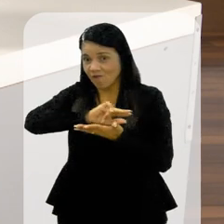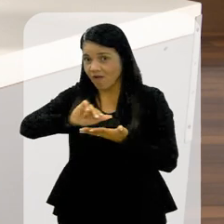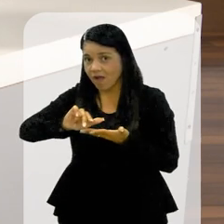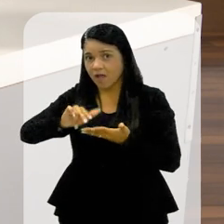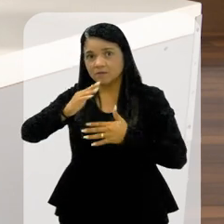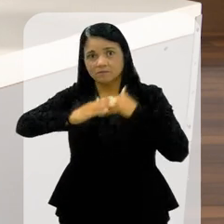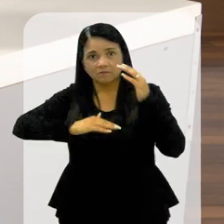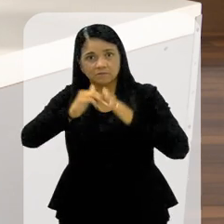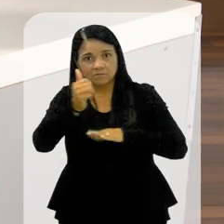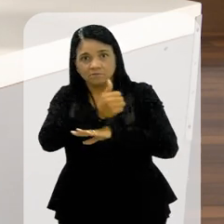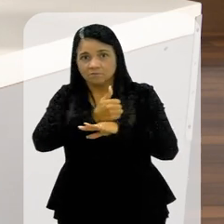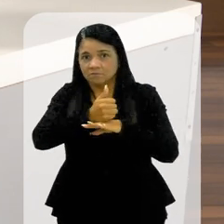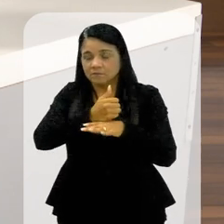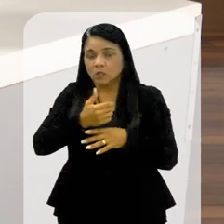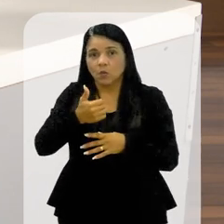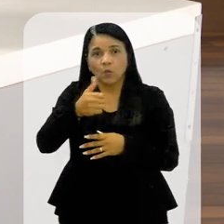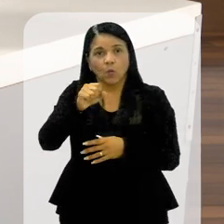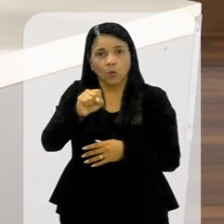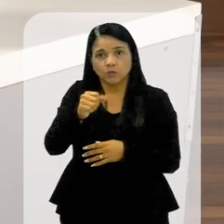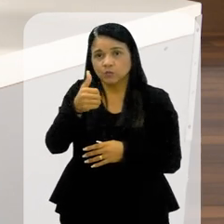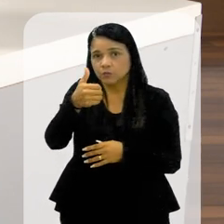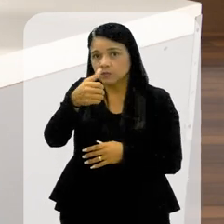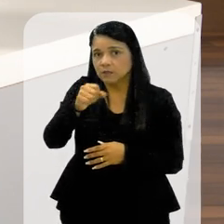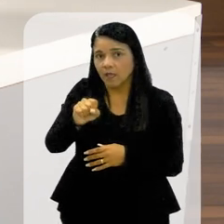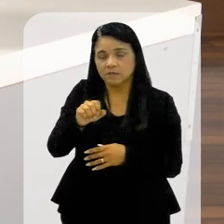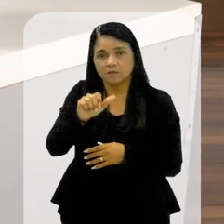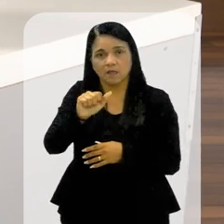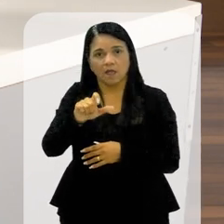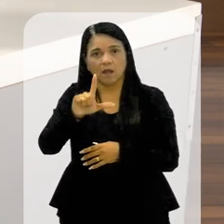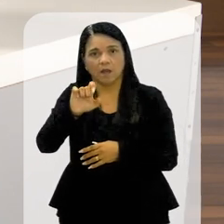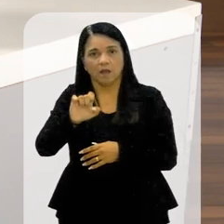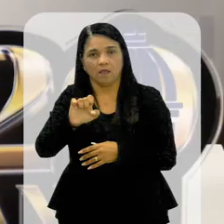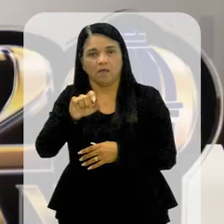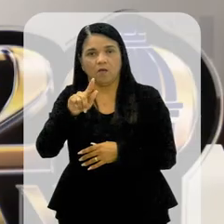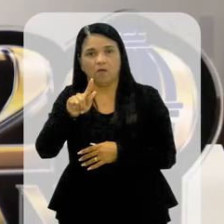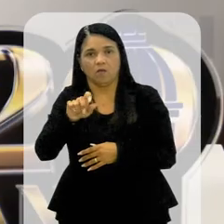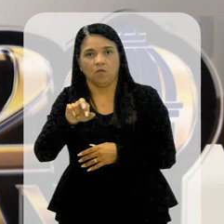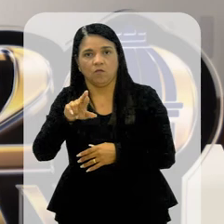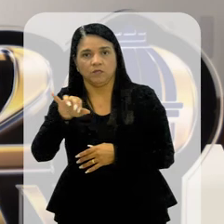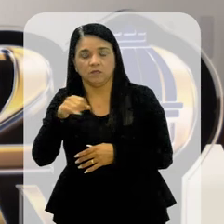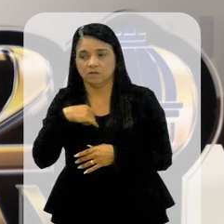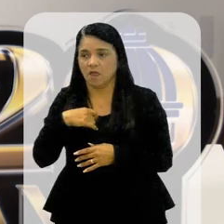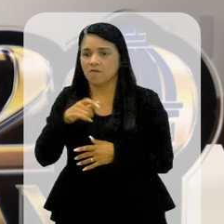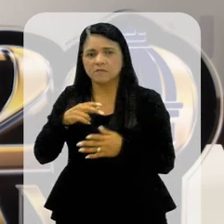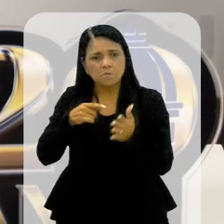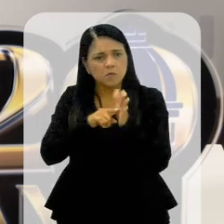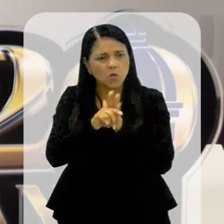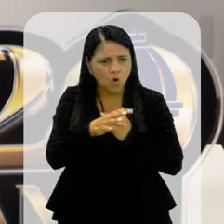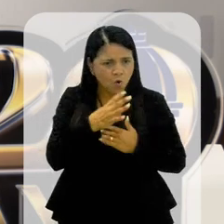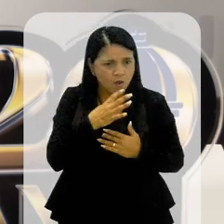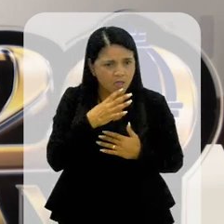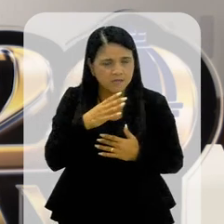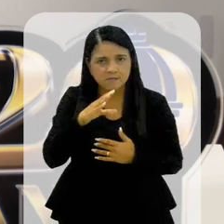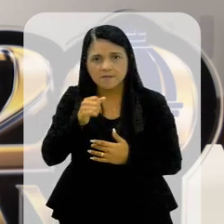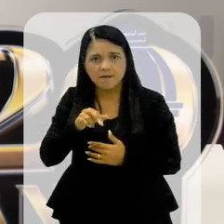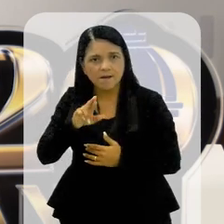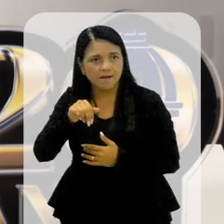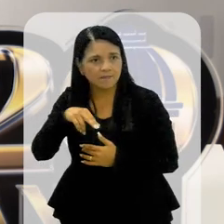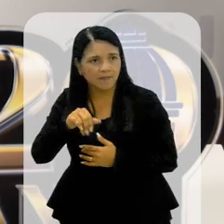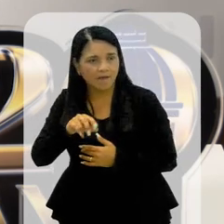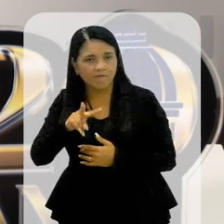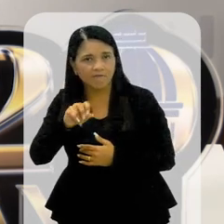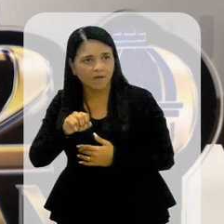fazer 8, 10 alegorias, né? E por muitas vezes você pergunta, você conhece o carnavalesco tal,